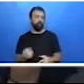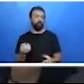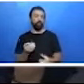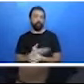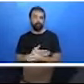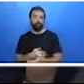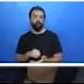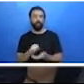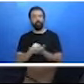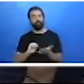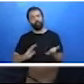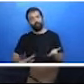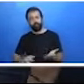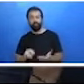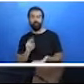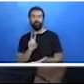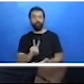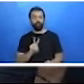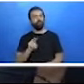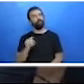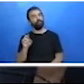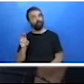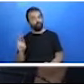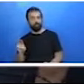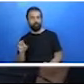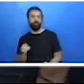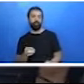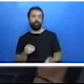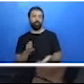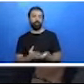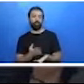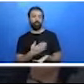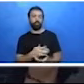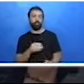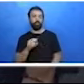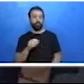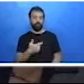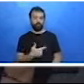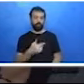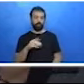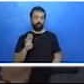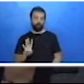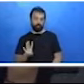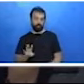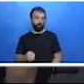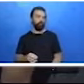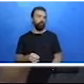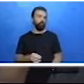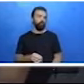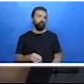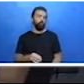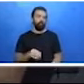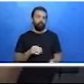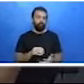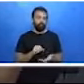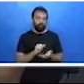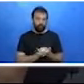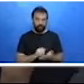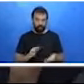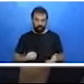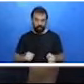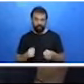o ortografando 2 e 3 da página 74 na tarefa. Fazer a tarefa exercício 4 e 6 da